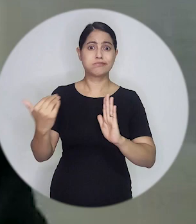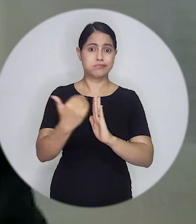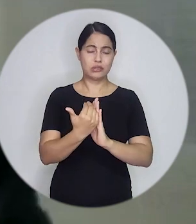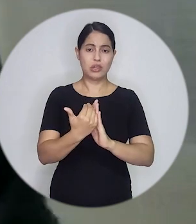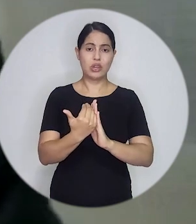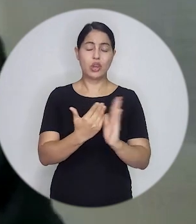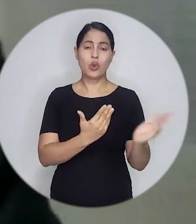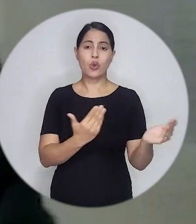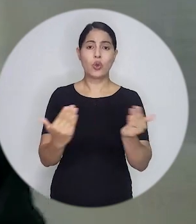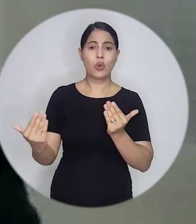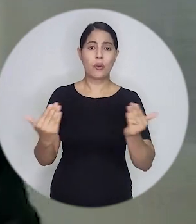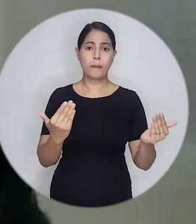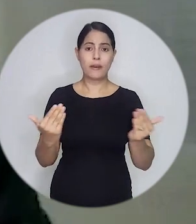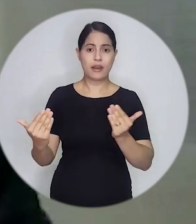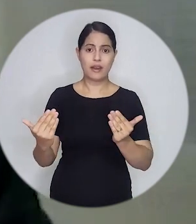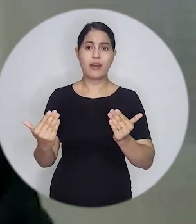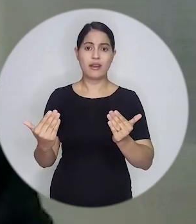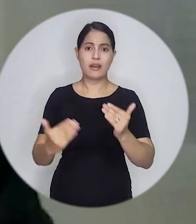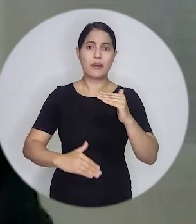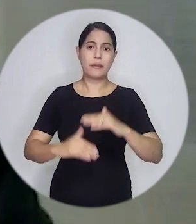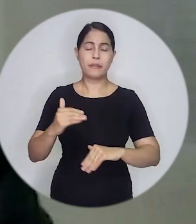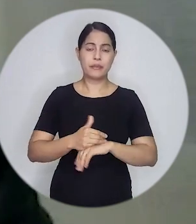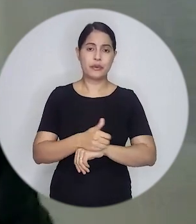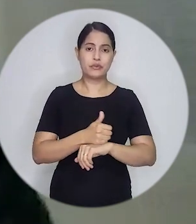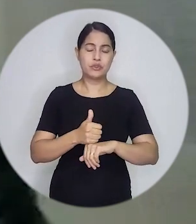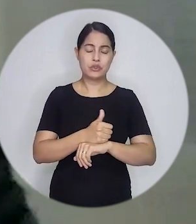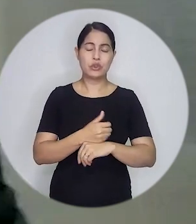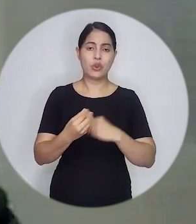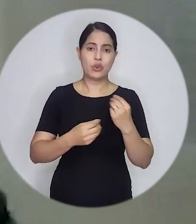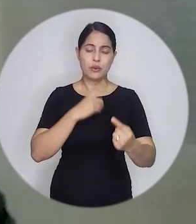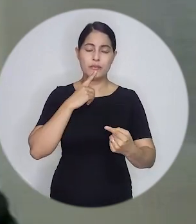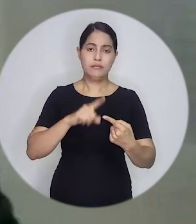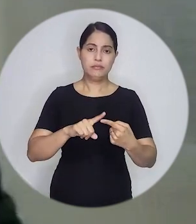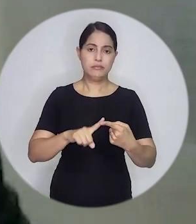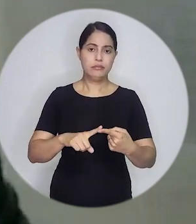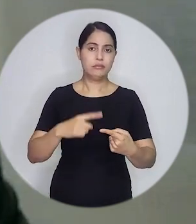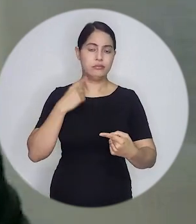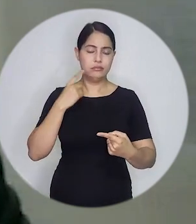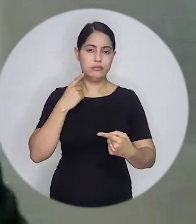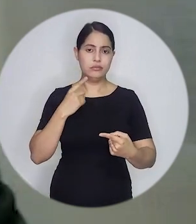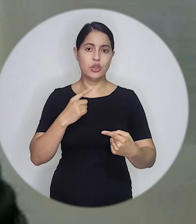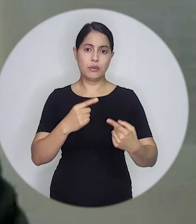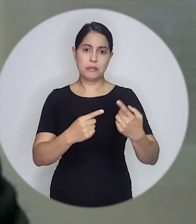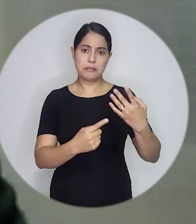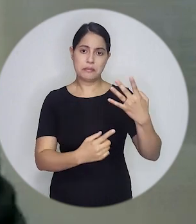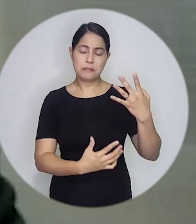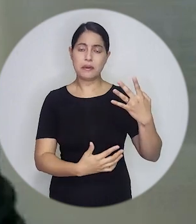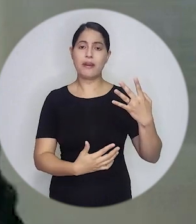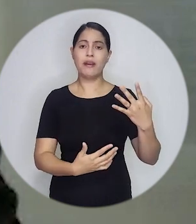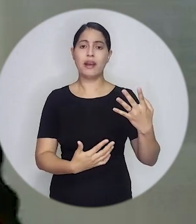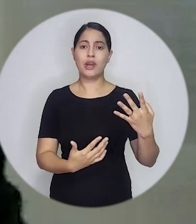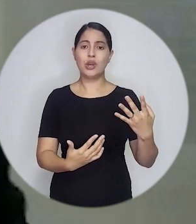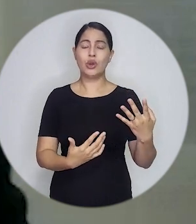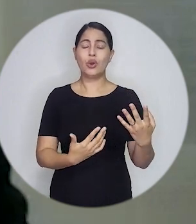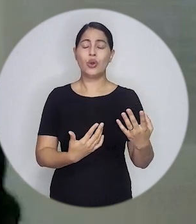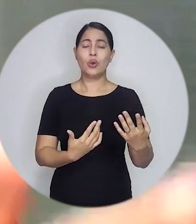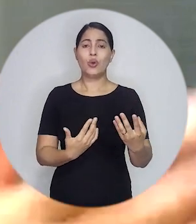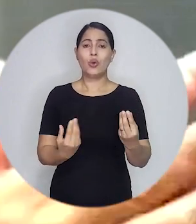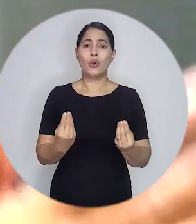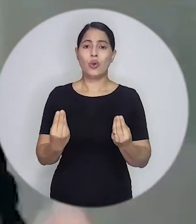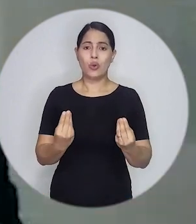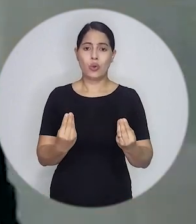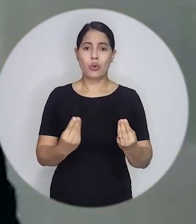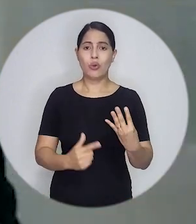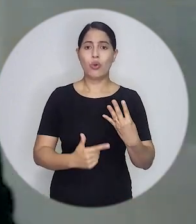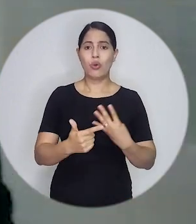da carga tributária e há uma equiparação das sociedades de profissões regulamentadas, como a advocacia, da mesma